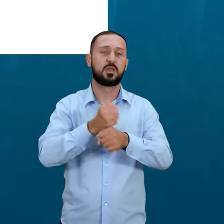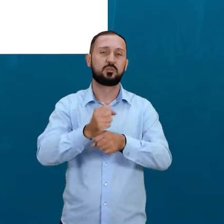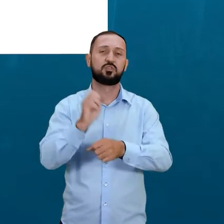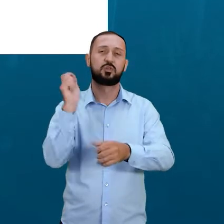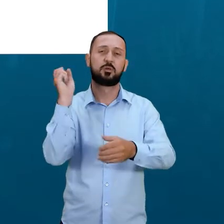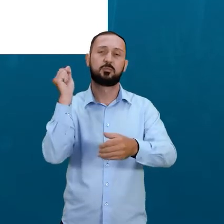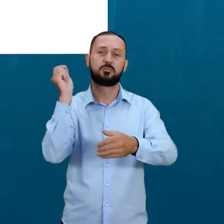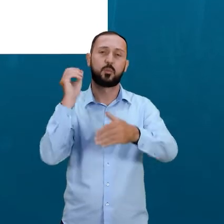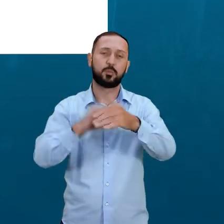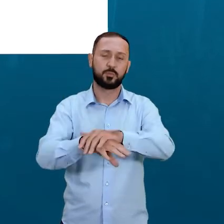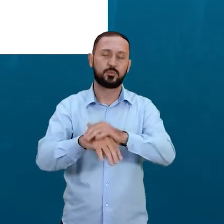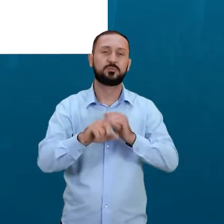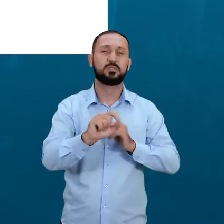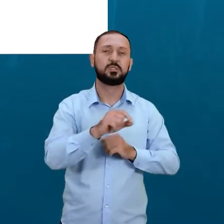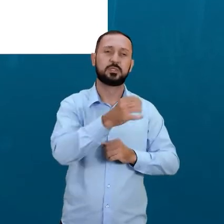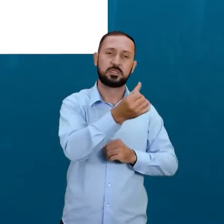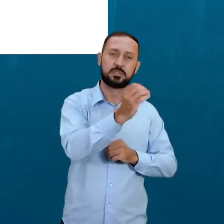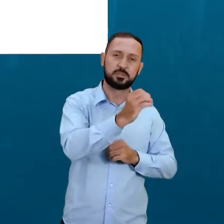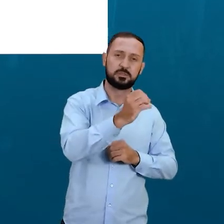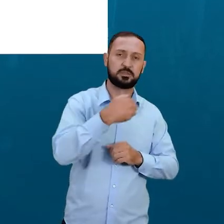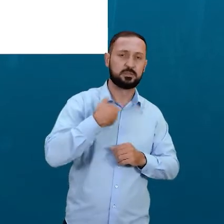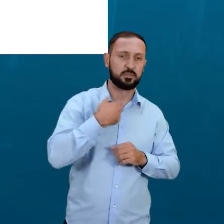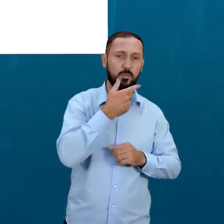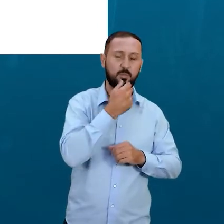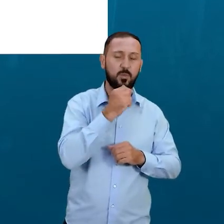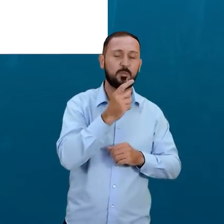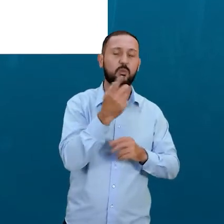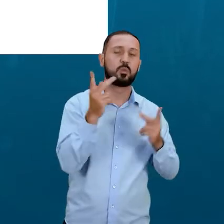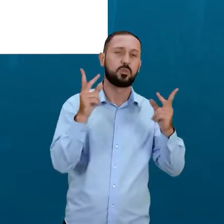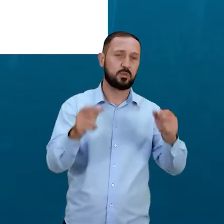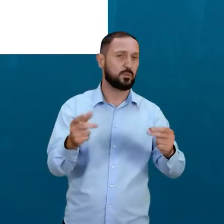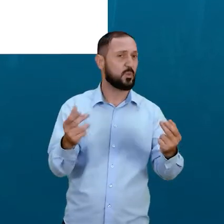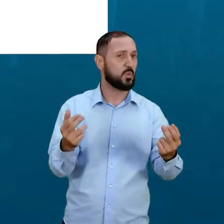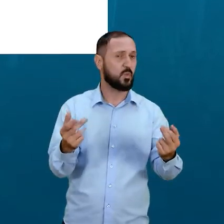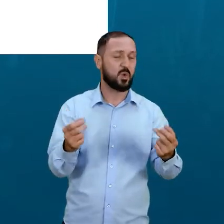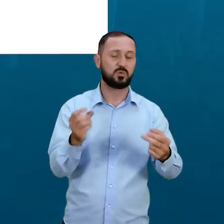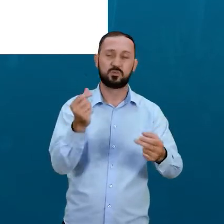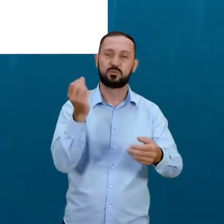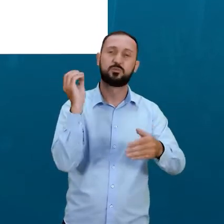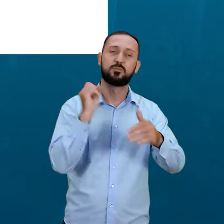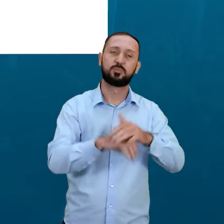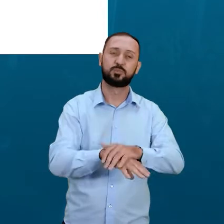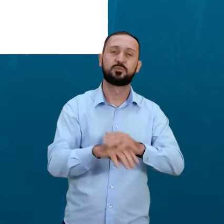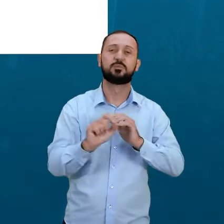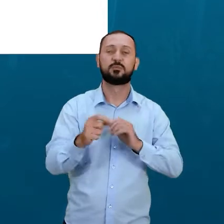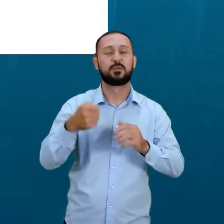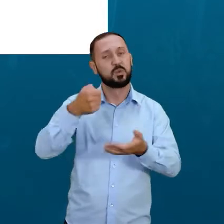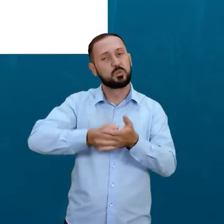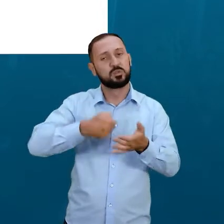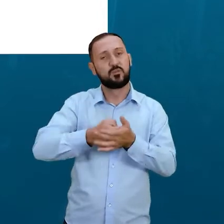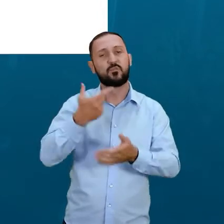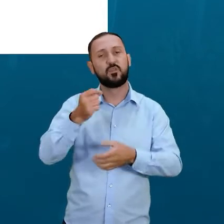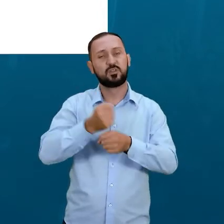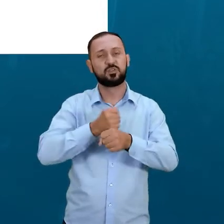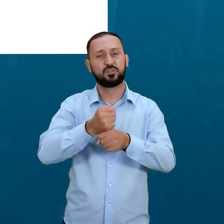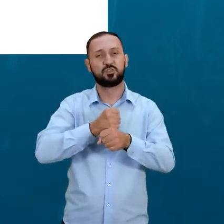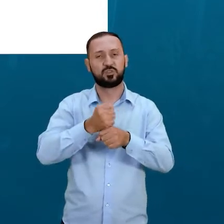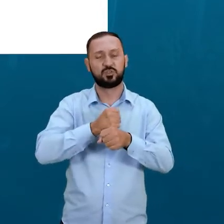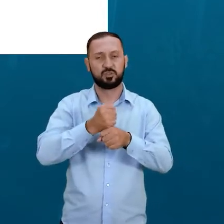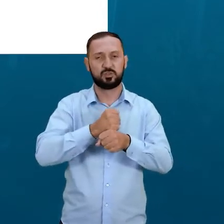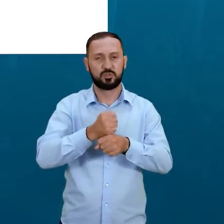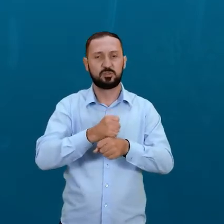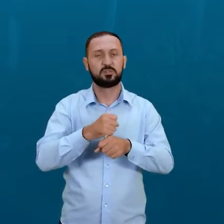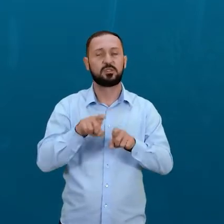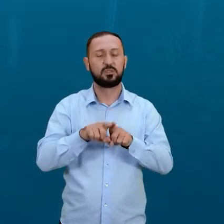contribuição, e 60 anos para homens, com o mesmo tempo de contribuição. Serão exigidos 20 anos no serviço público e pelo menos 5 no